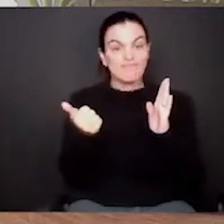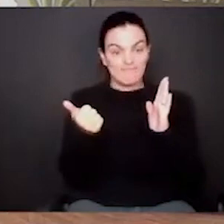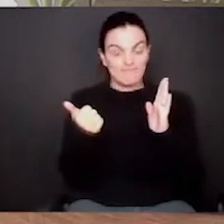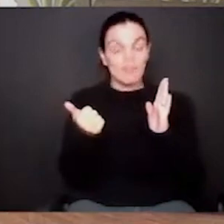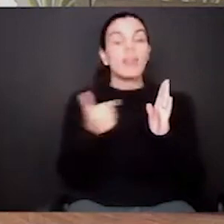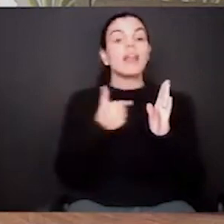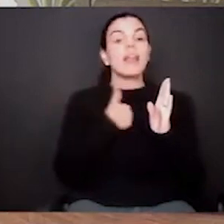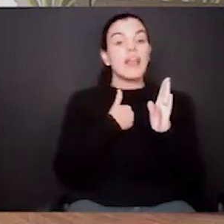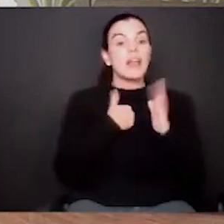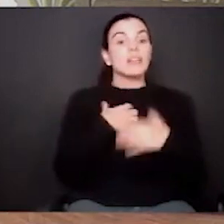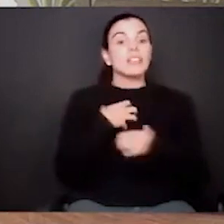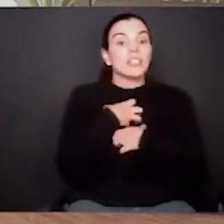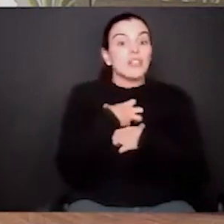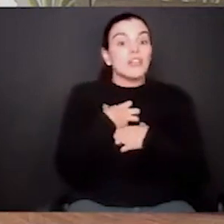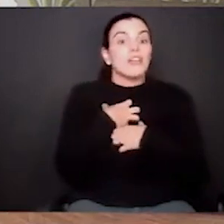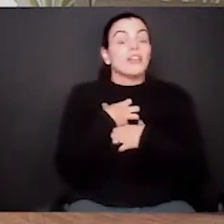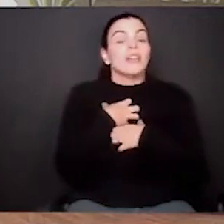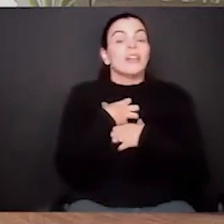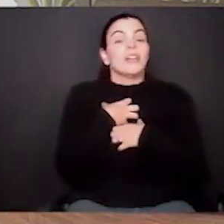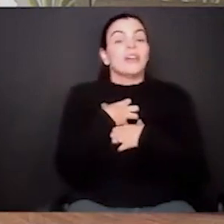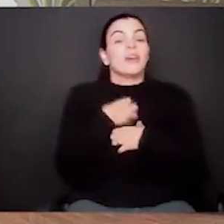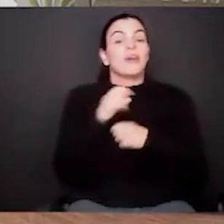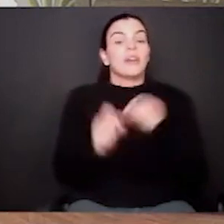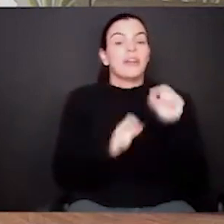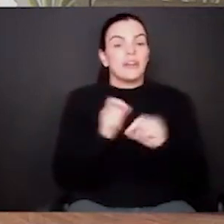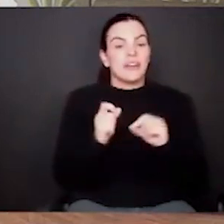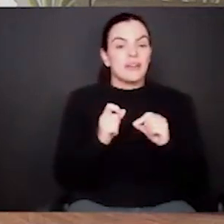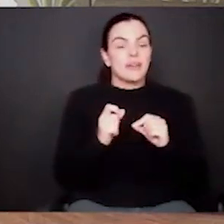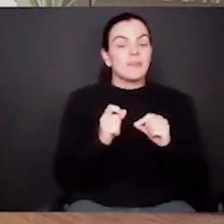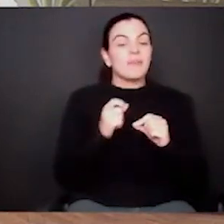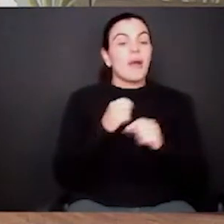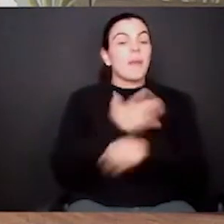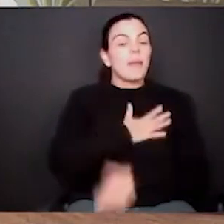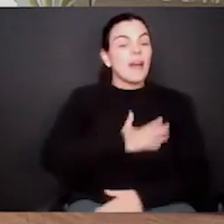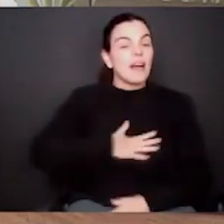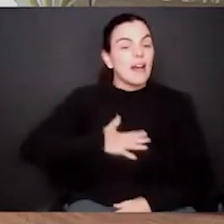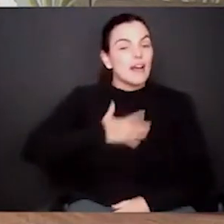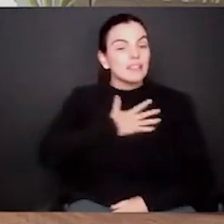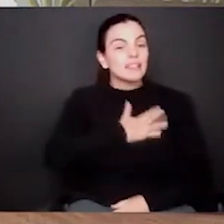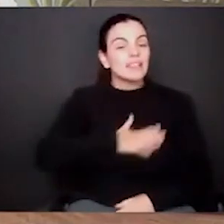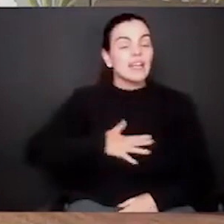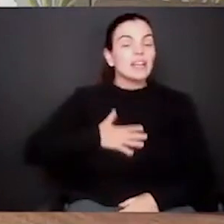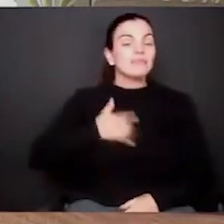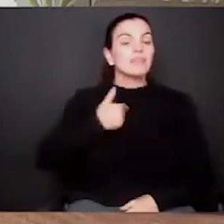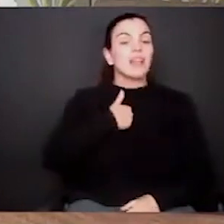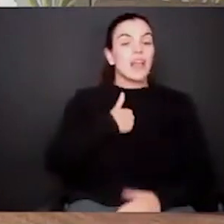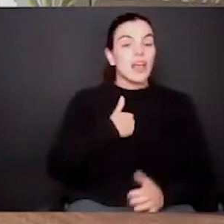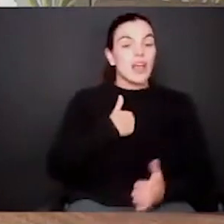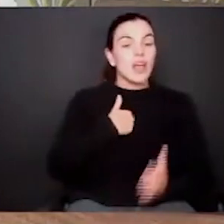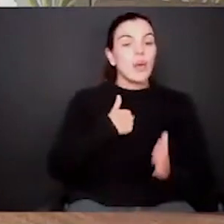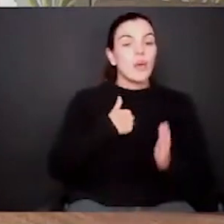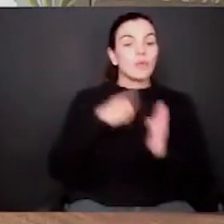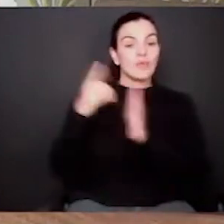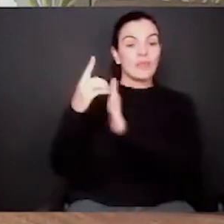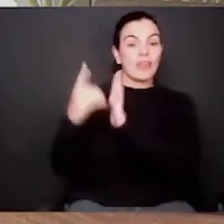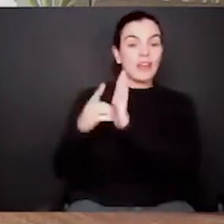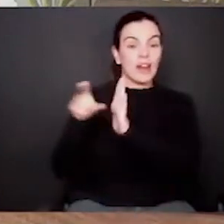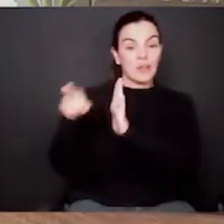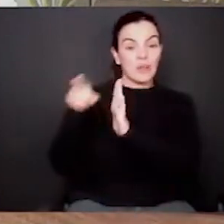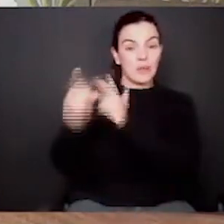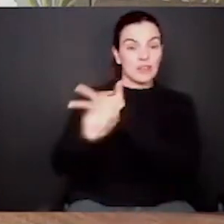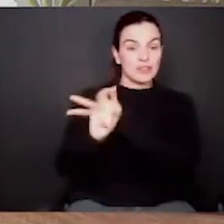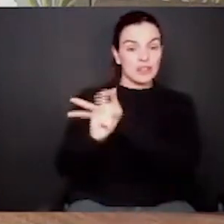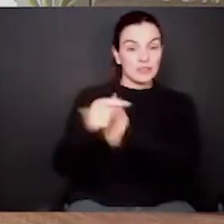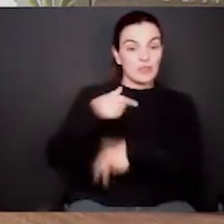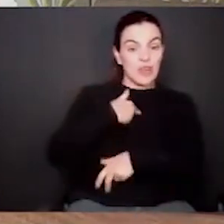apresentar o esboço desse decreto junto ao Poder Executivo e fiquei muito honrado em saber que ele foi aceito praticamente